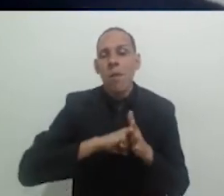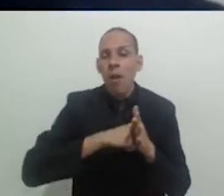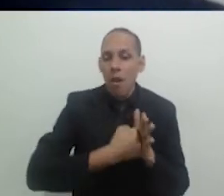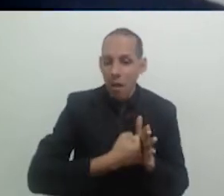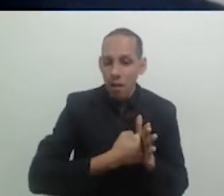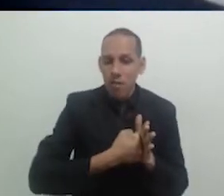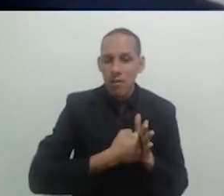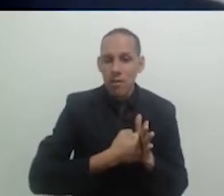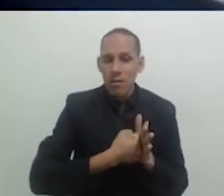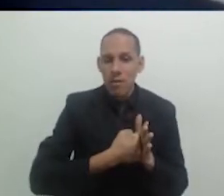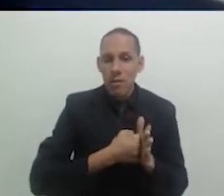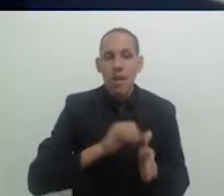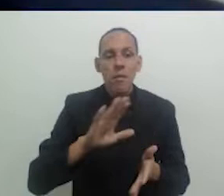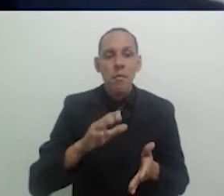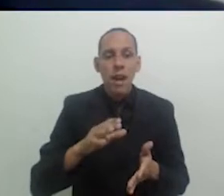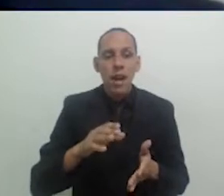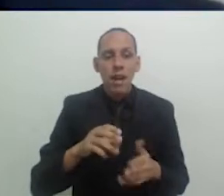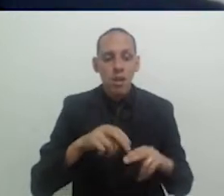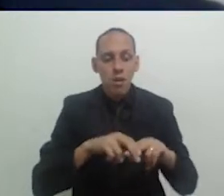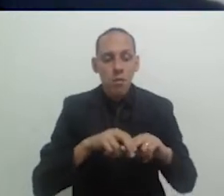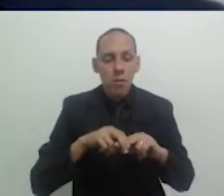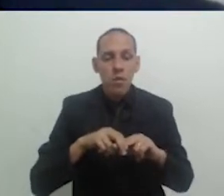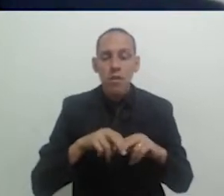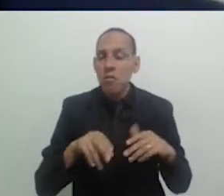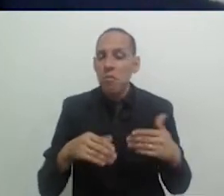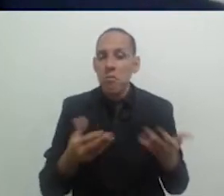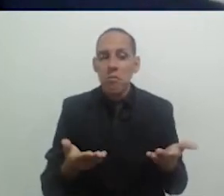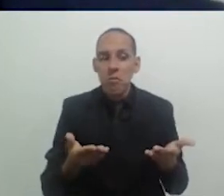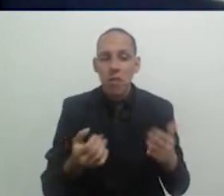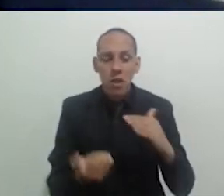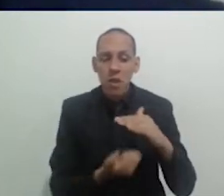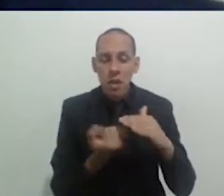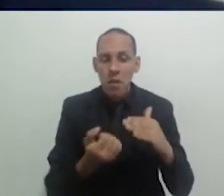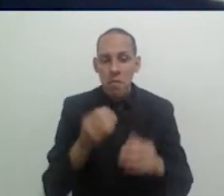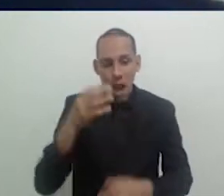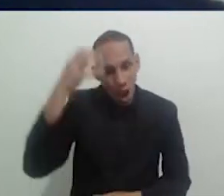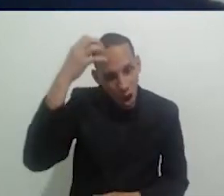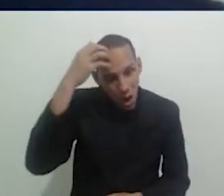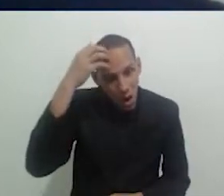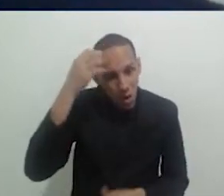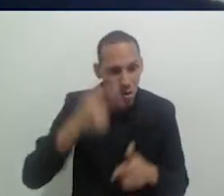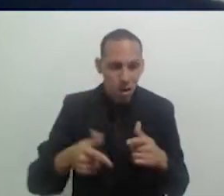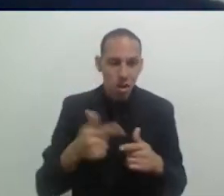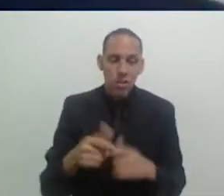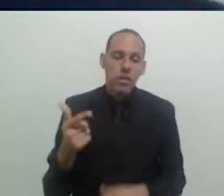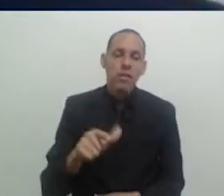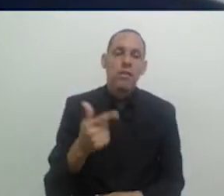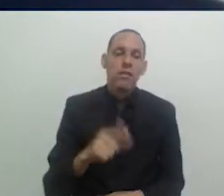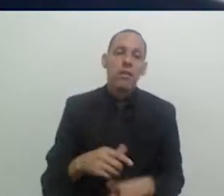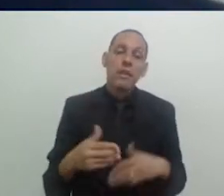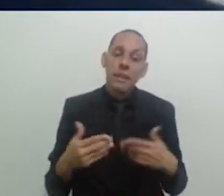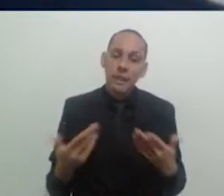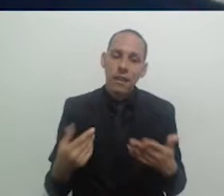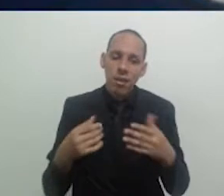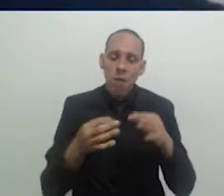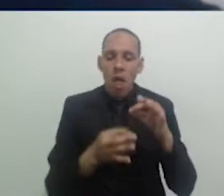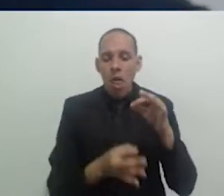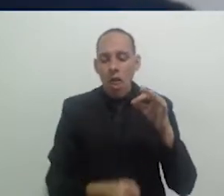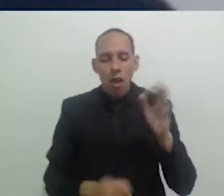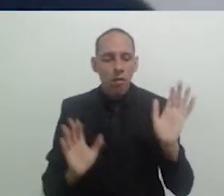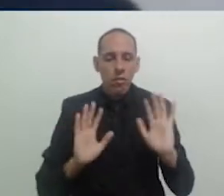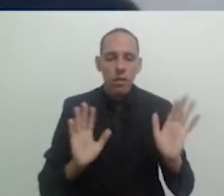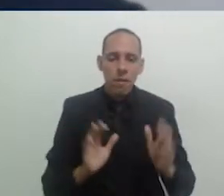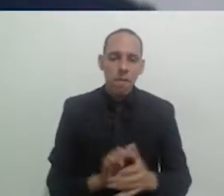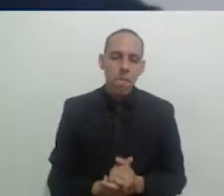a esse problema. Por essa razão, excelências, é que, buscando não mais alongar o entendimento, é